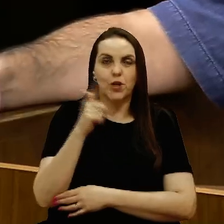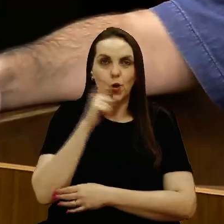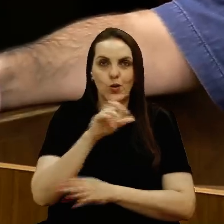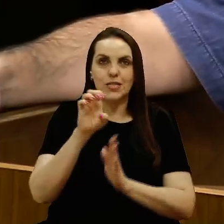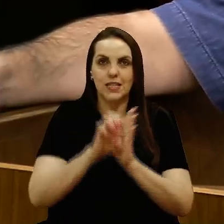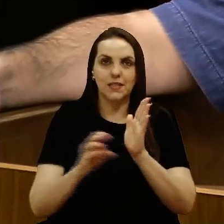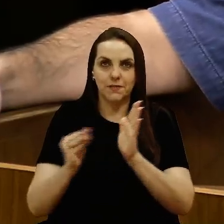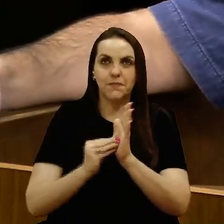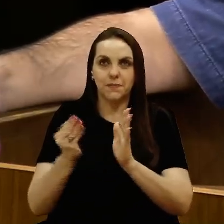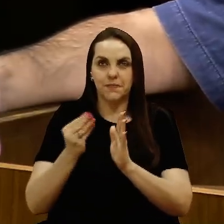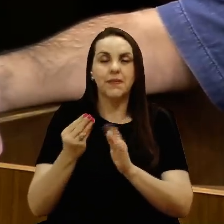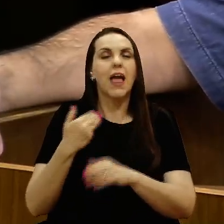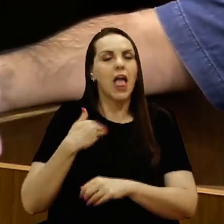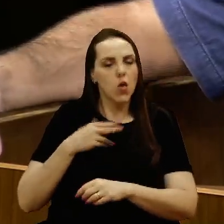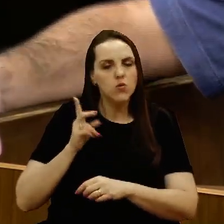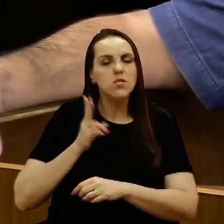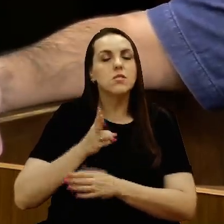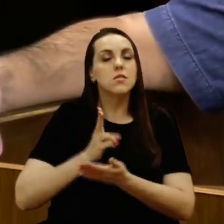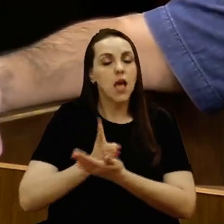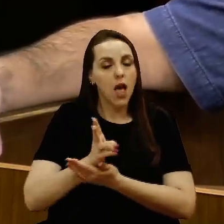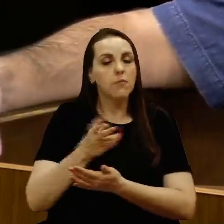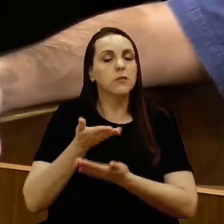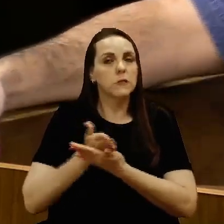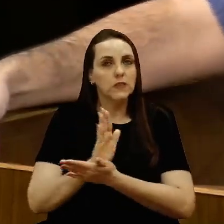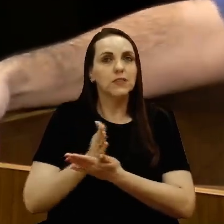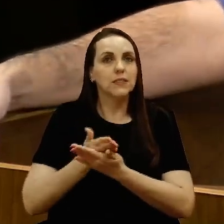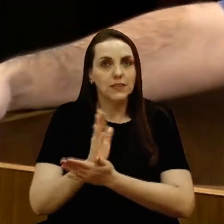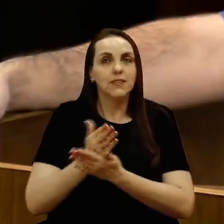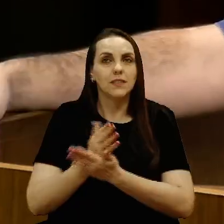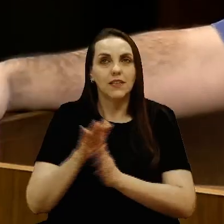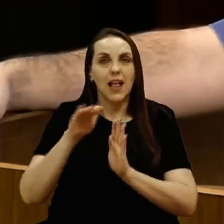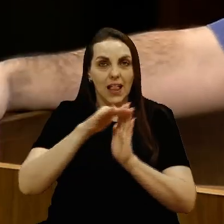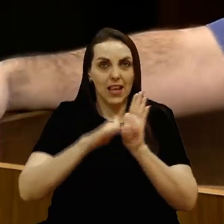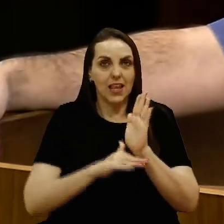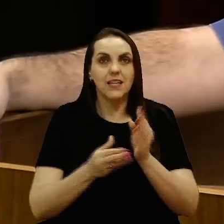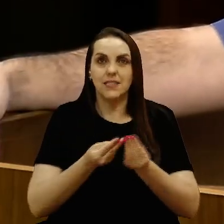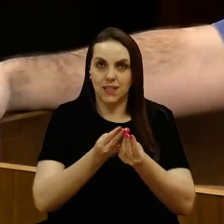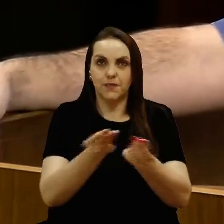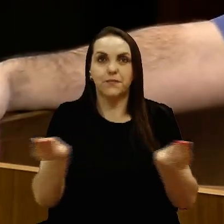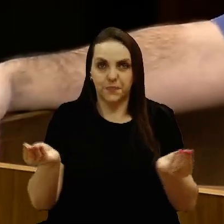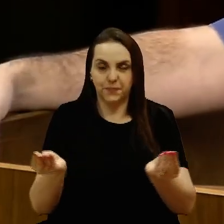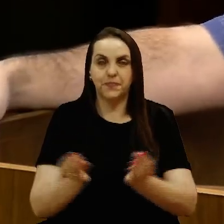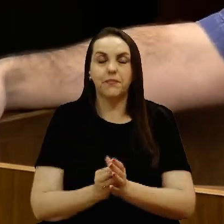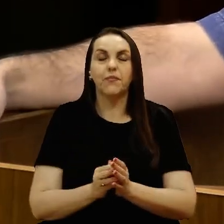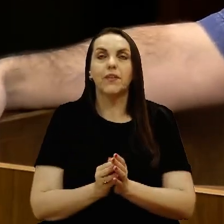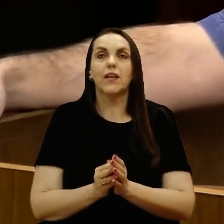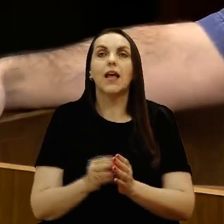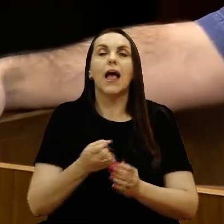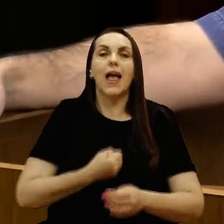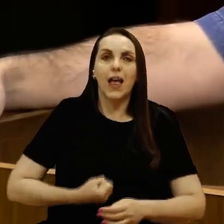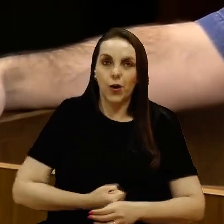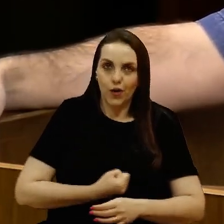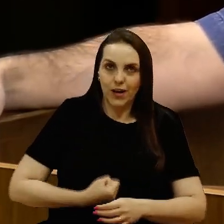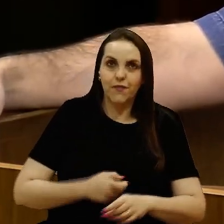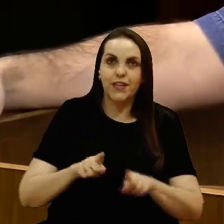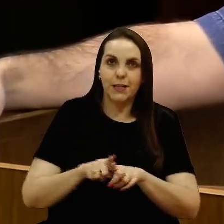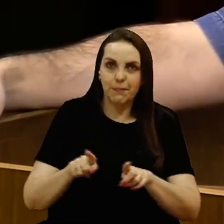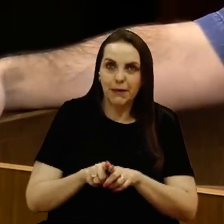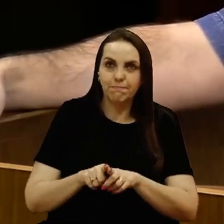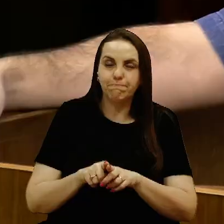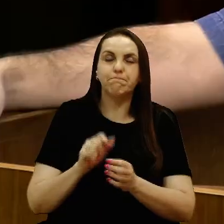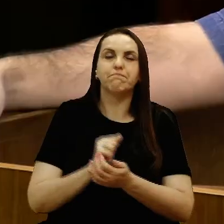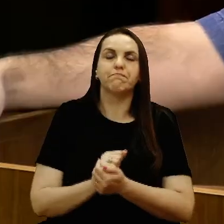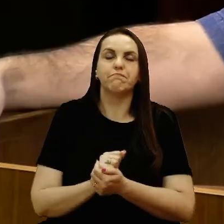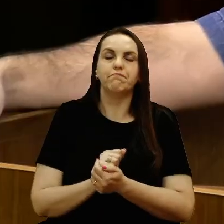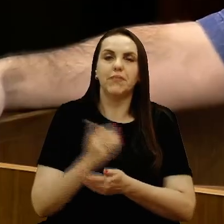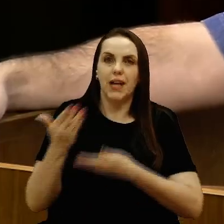gabinetes de vocês, daqui uns dias, entregando essa lista. A questão das ecografias, das consultas na região, que nós estamos mandando paciente para a